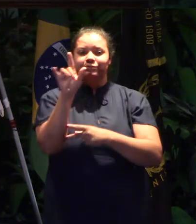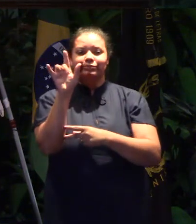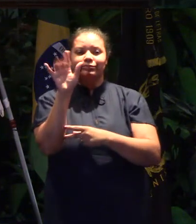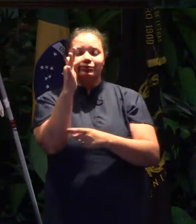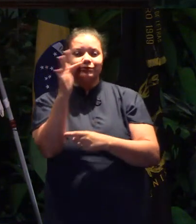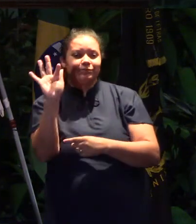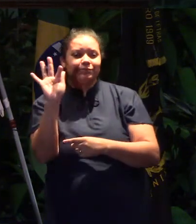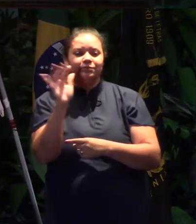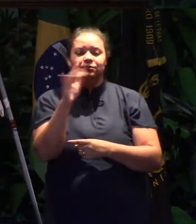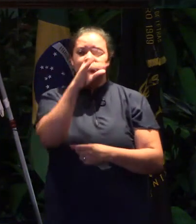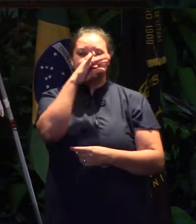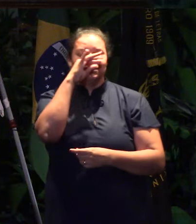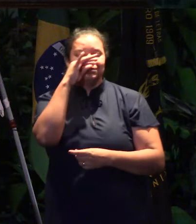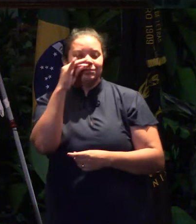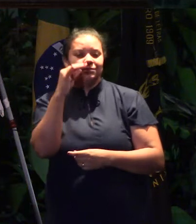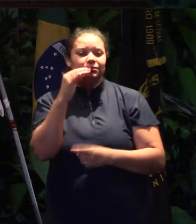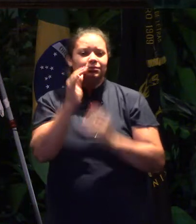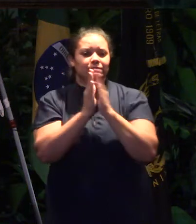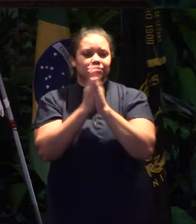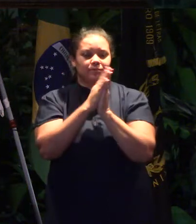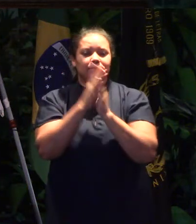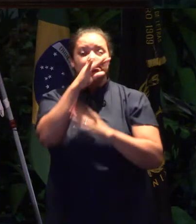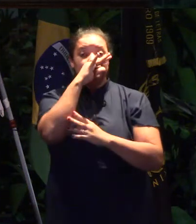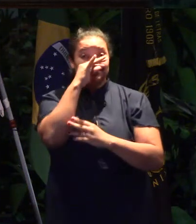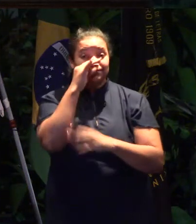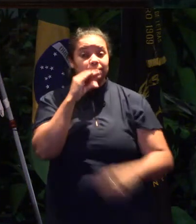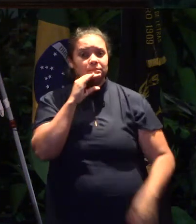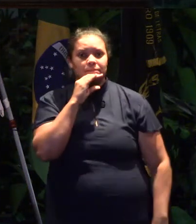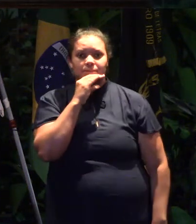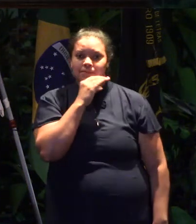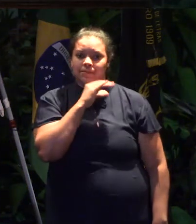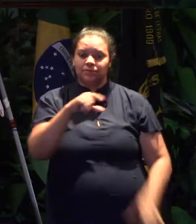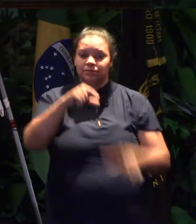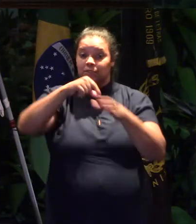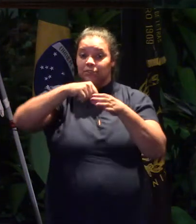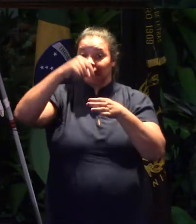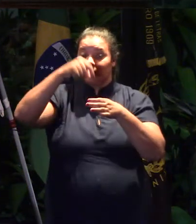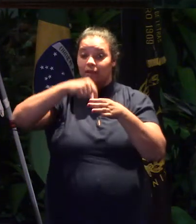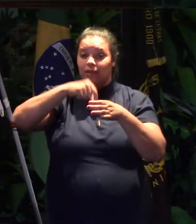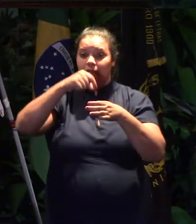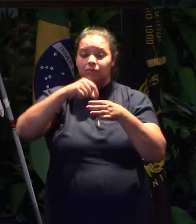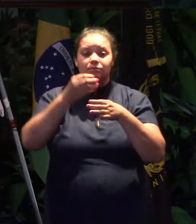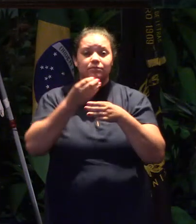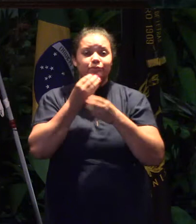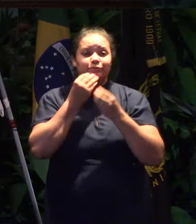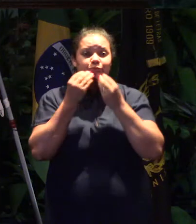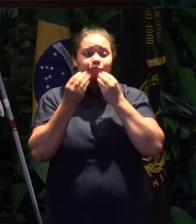outono. Tem perfume de boneca e o cheiro quente de uma xícara de chá. Papilas